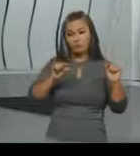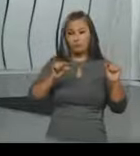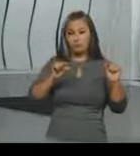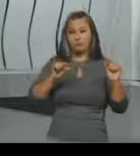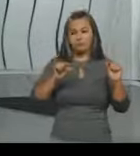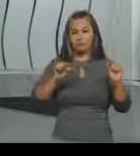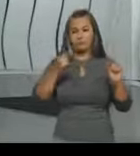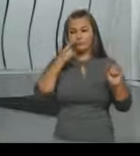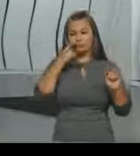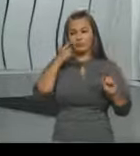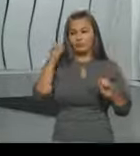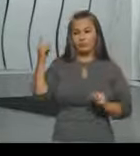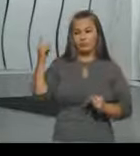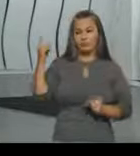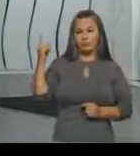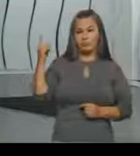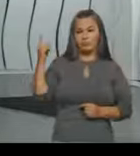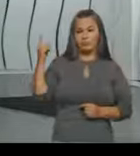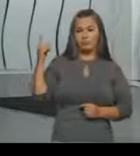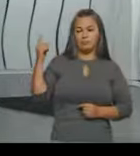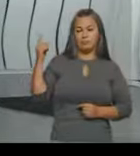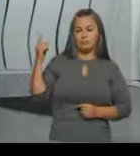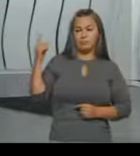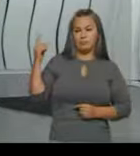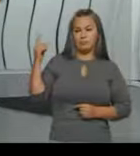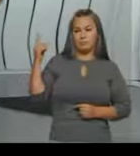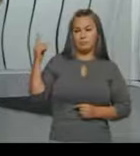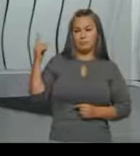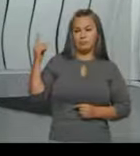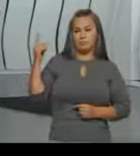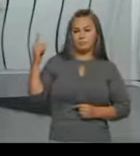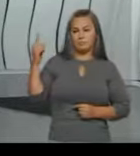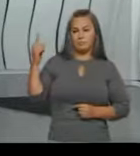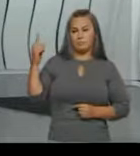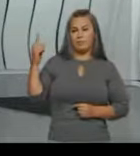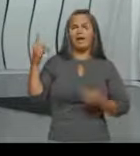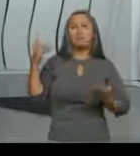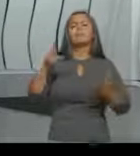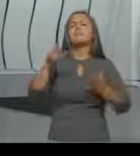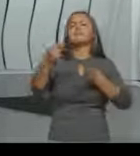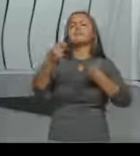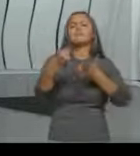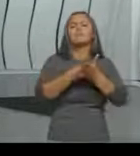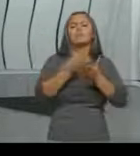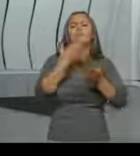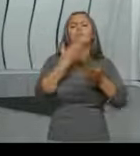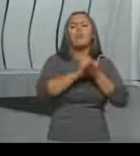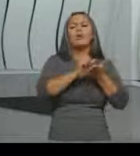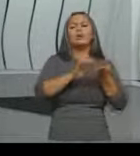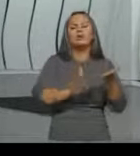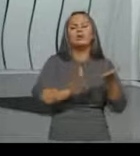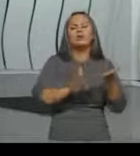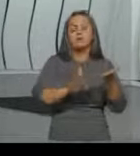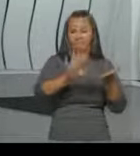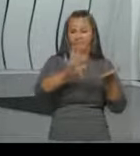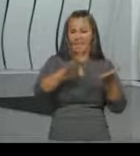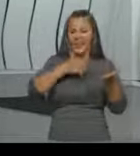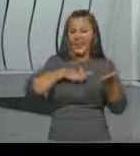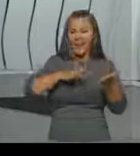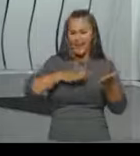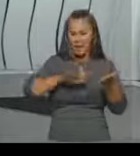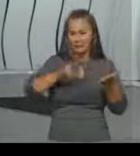360 graus vale 2π radiano. Flávio, os exercícios, nós vamos treinar depois,